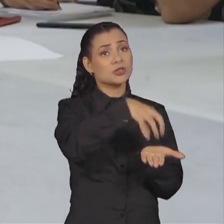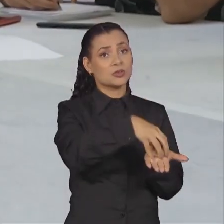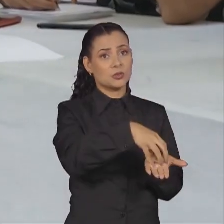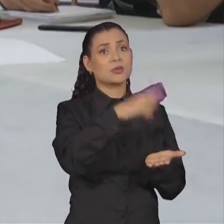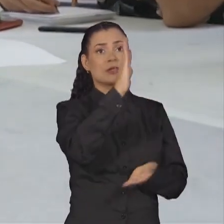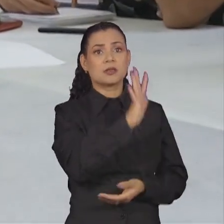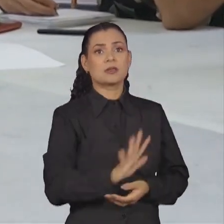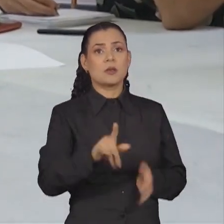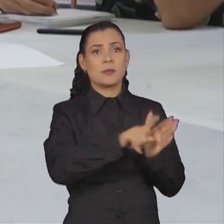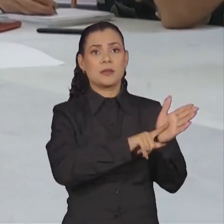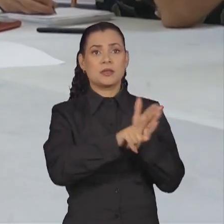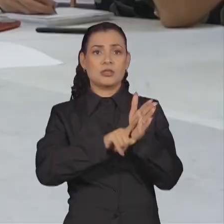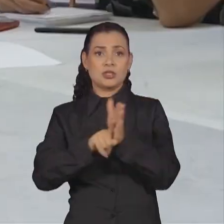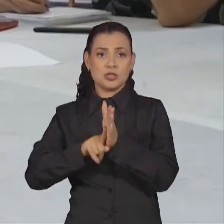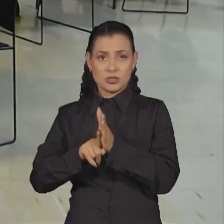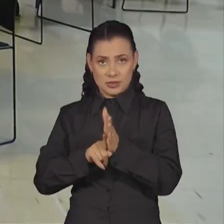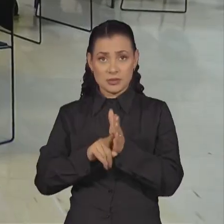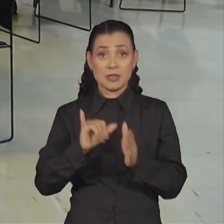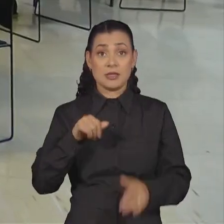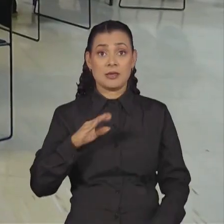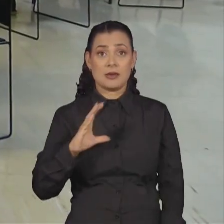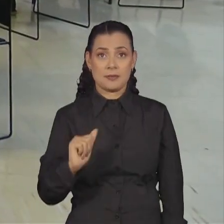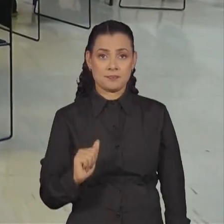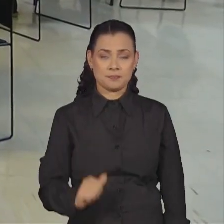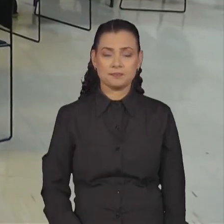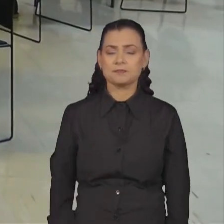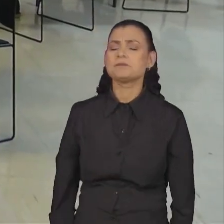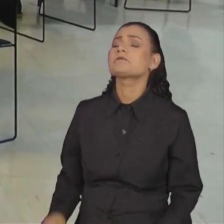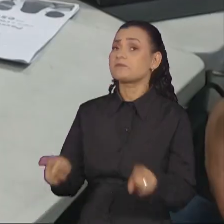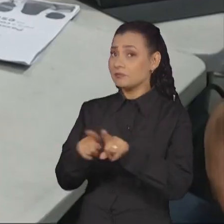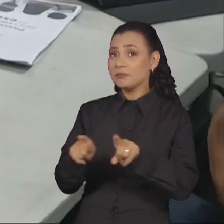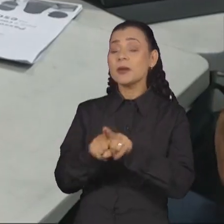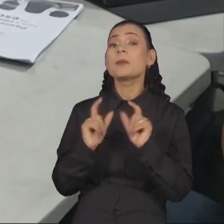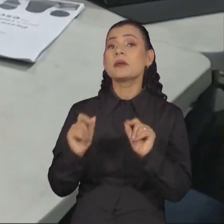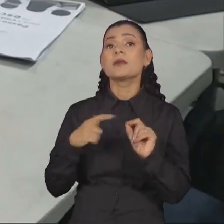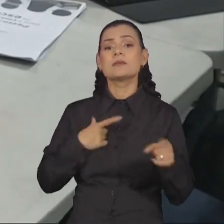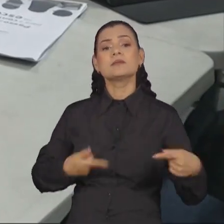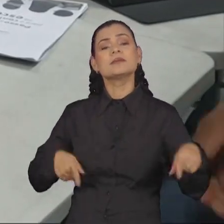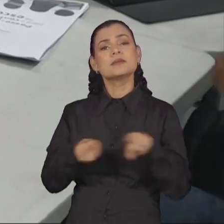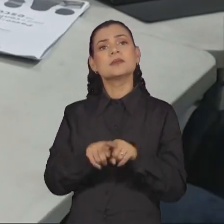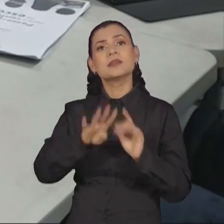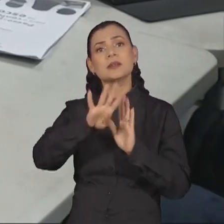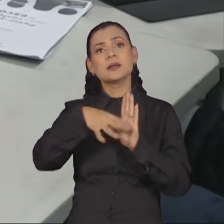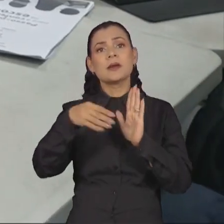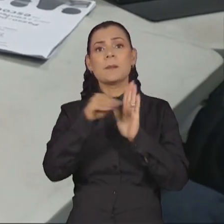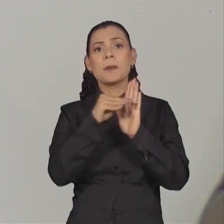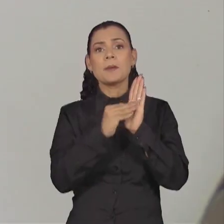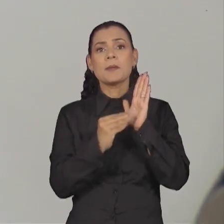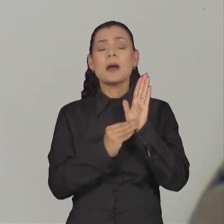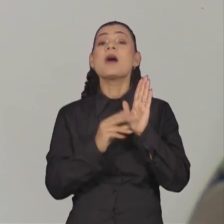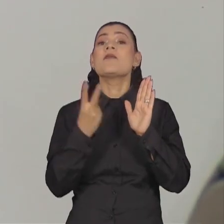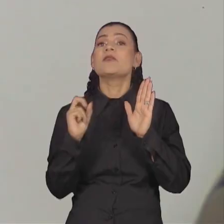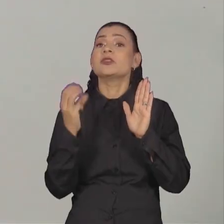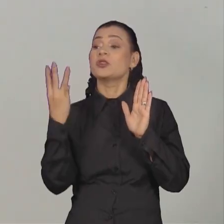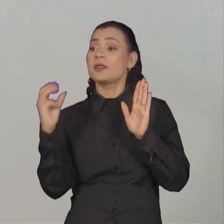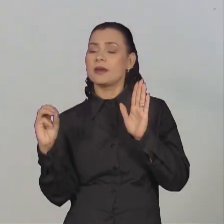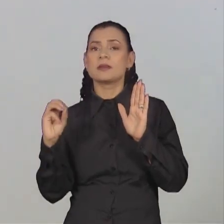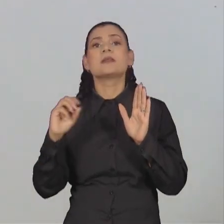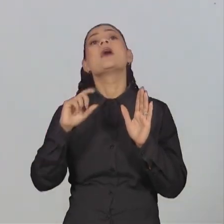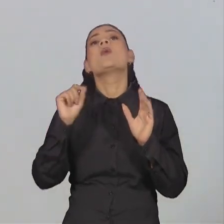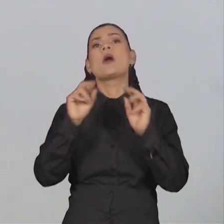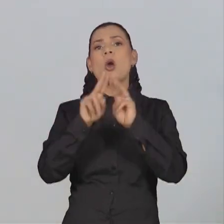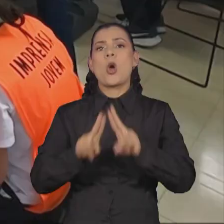de Pesquisas Espaciais, o INPE. A formação também está alinhada com a Agenda 2030 da ONU, especialmente